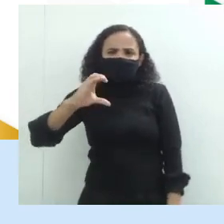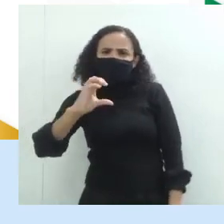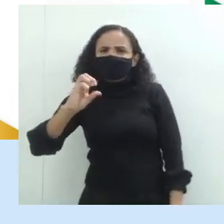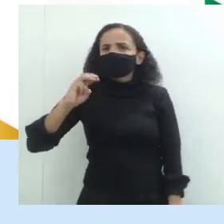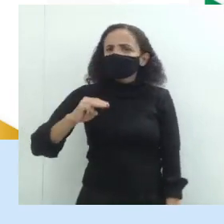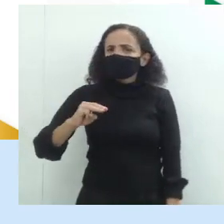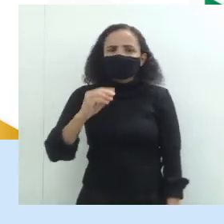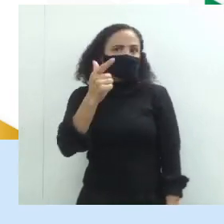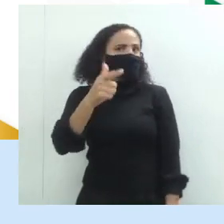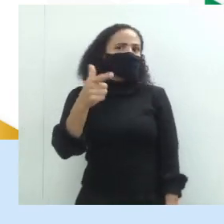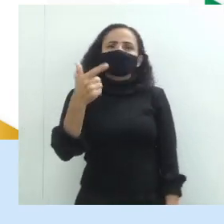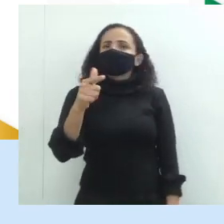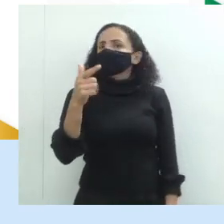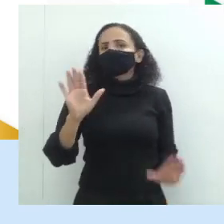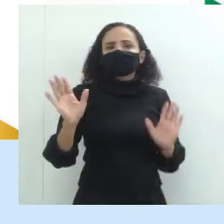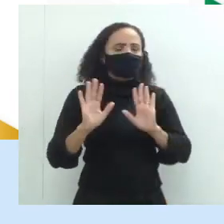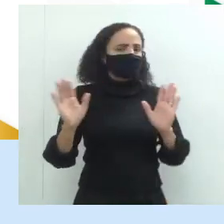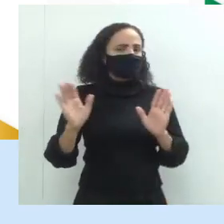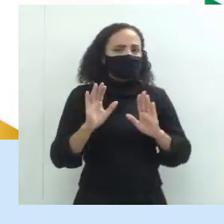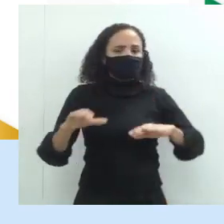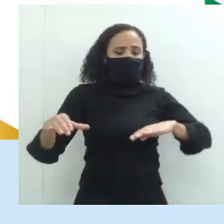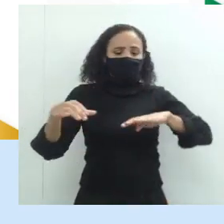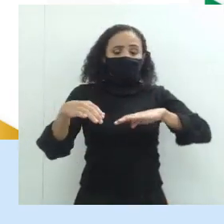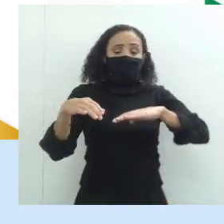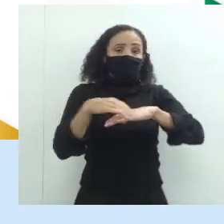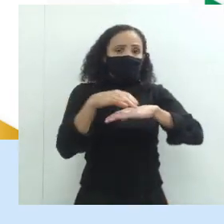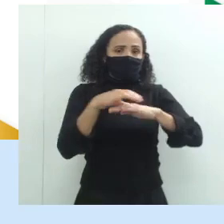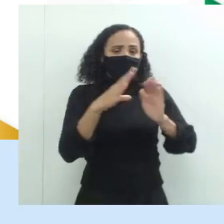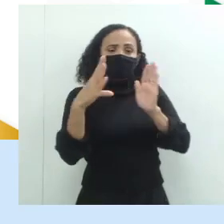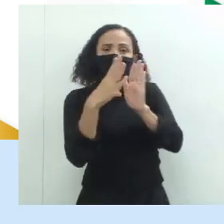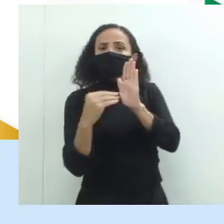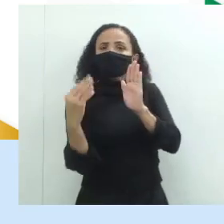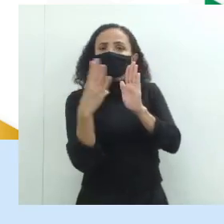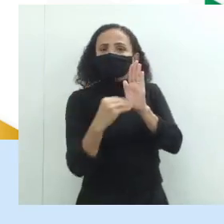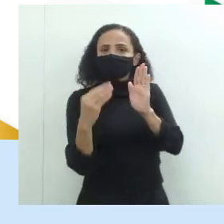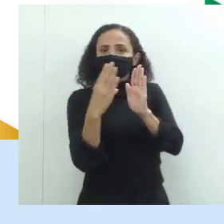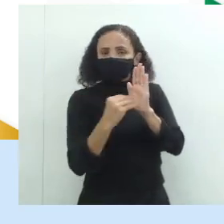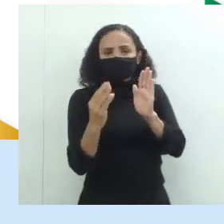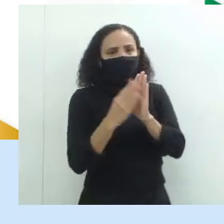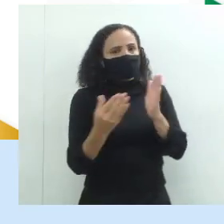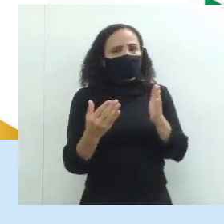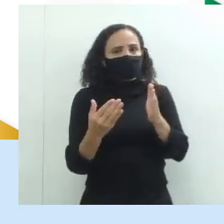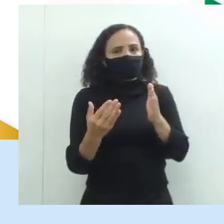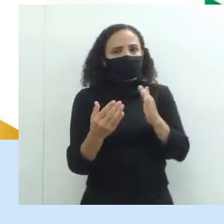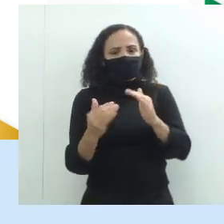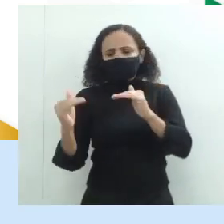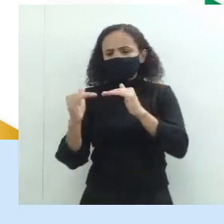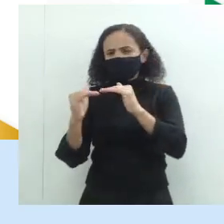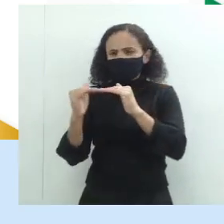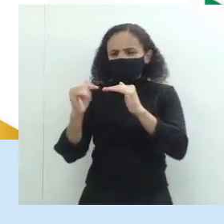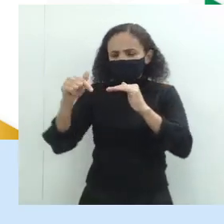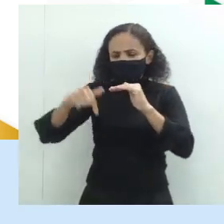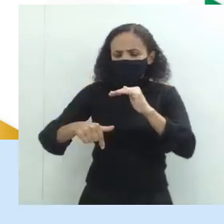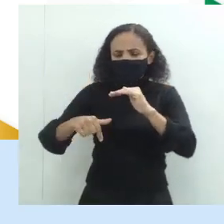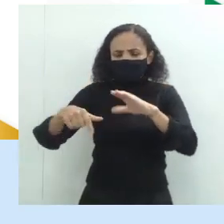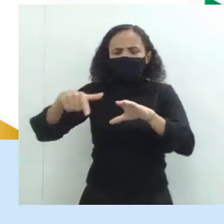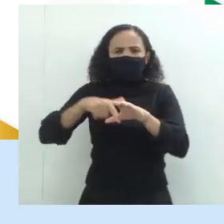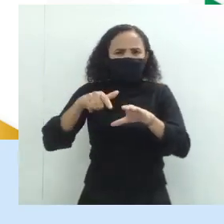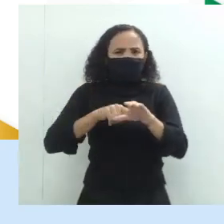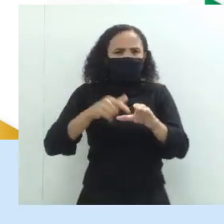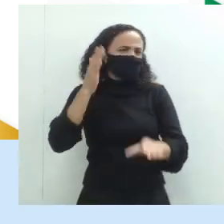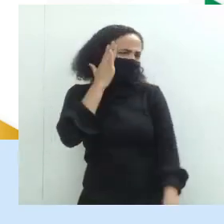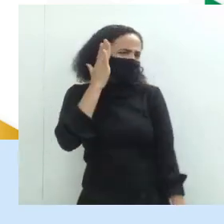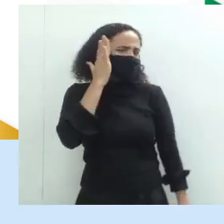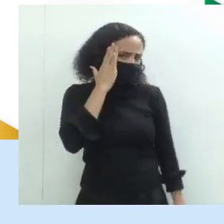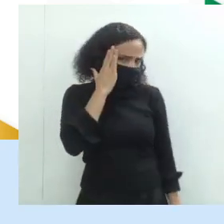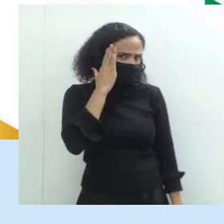representa um modelo de calçado para o tamanho do seu pé. Não é o tamanho do seu pé. Deu para